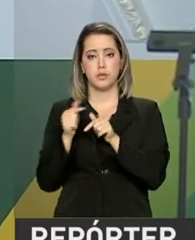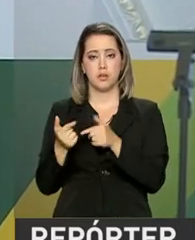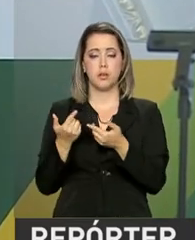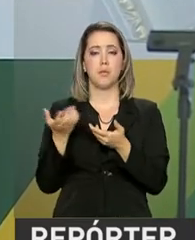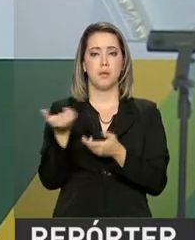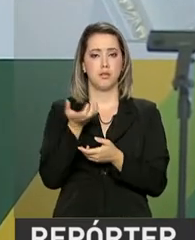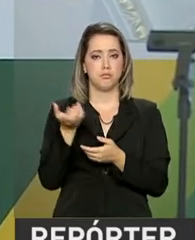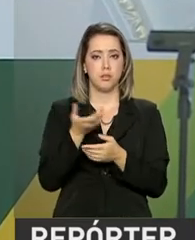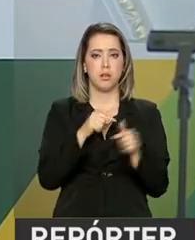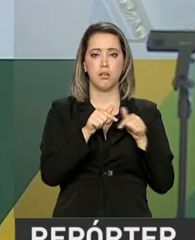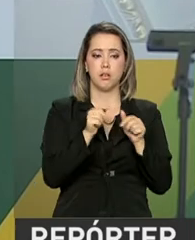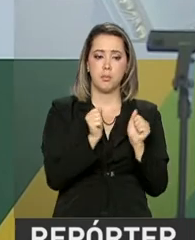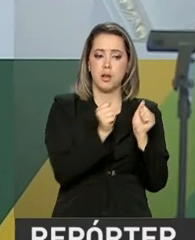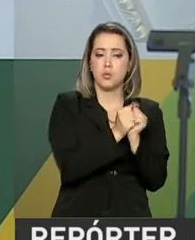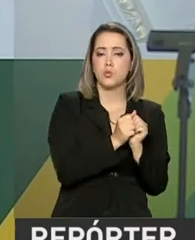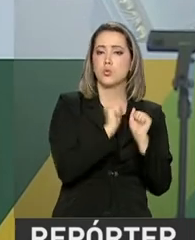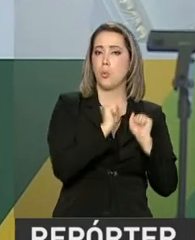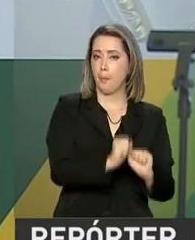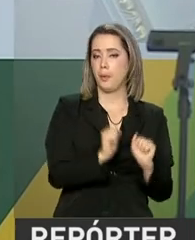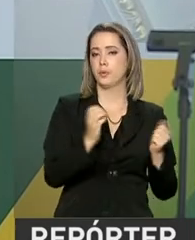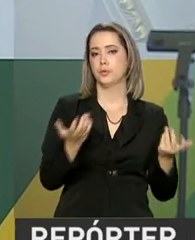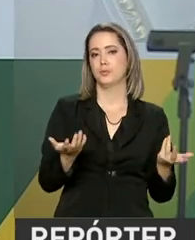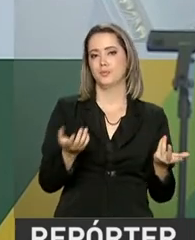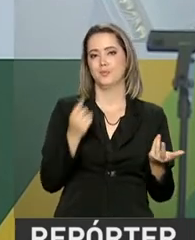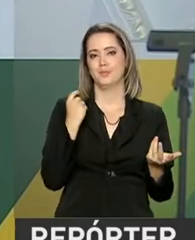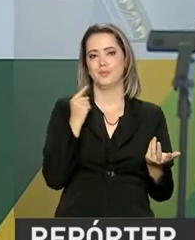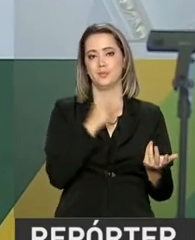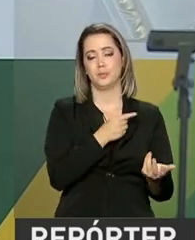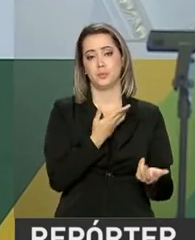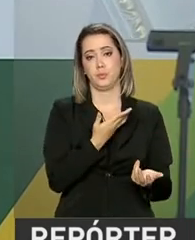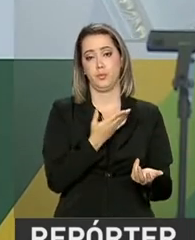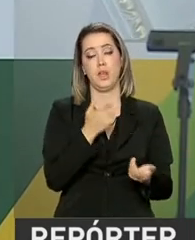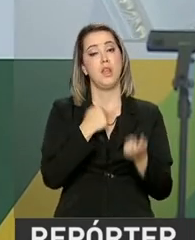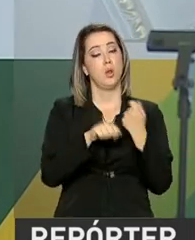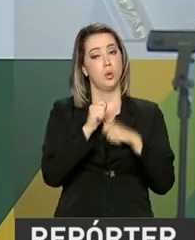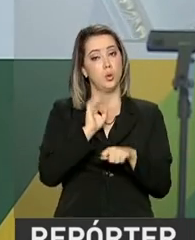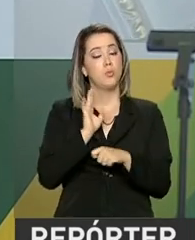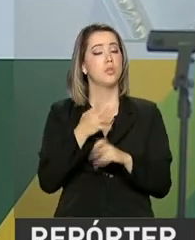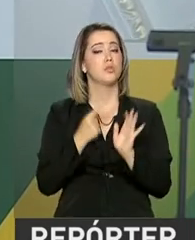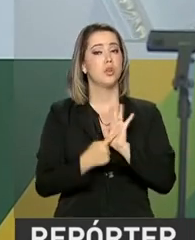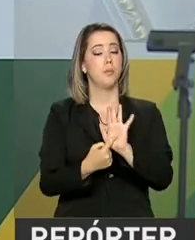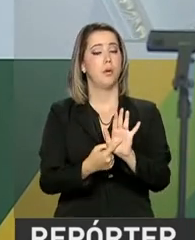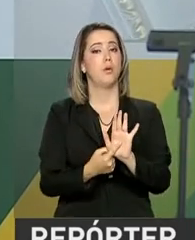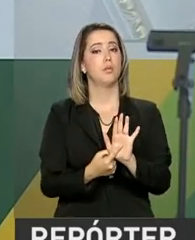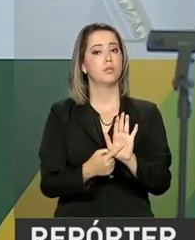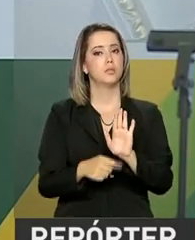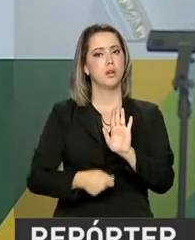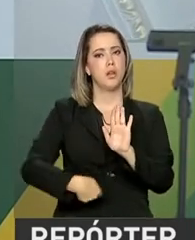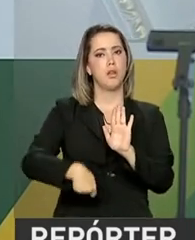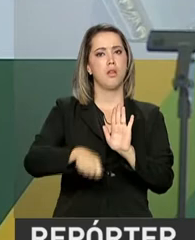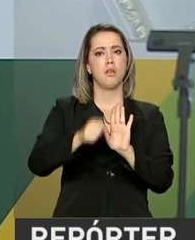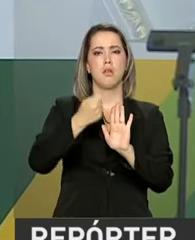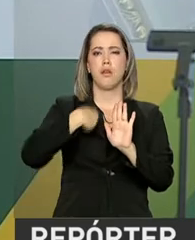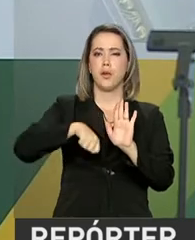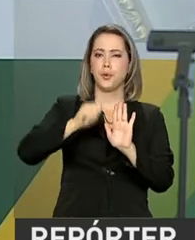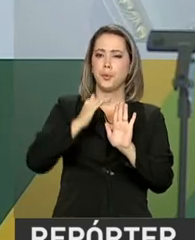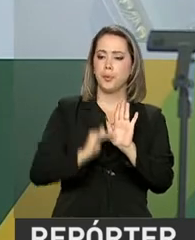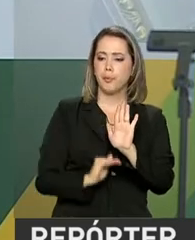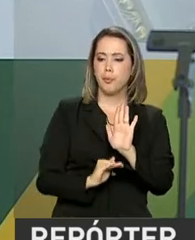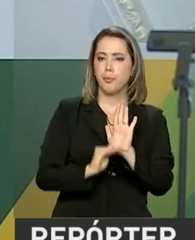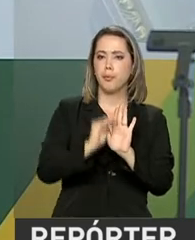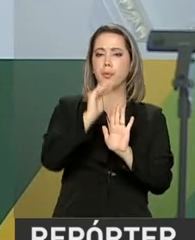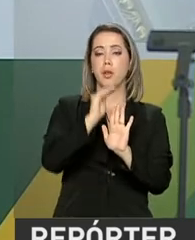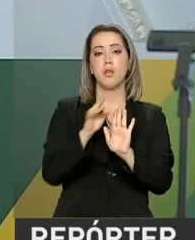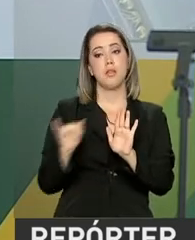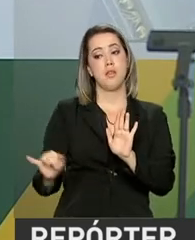setor o presidente ressaltou que a economia brasileira já demonstra claros sinais de recuperação como a queda da inflação e da taxa de juros